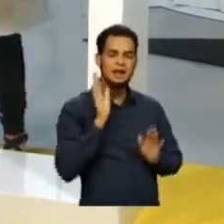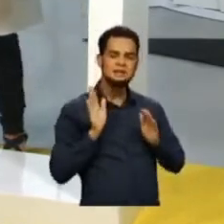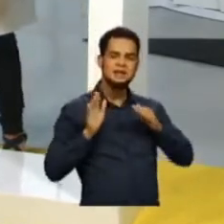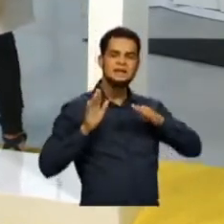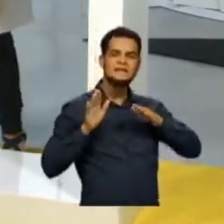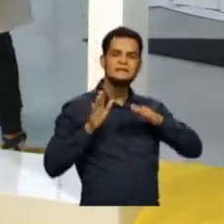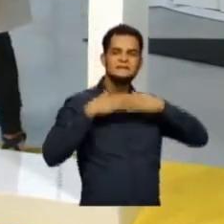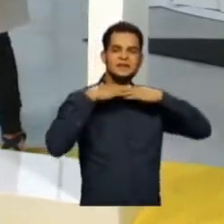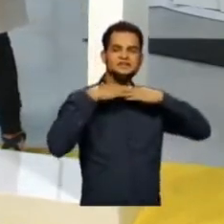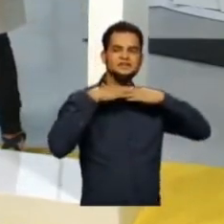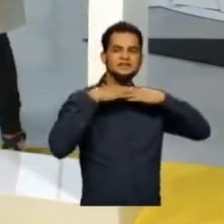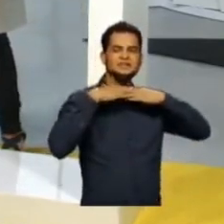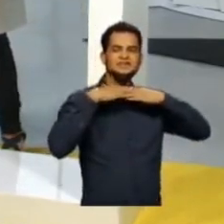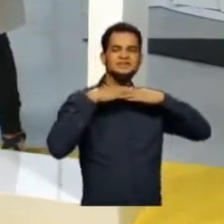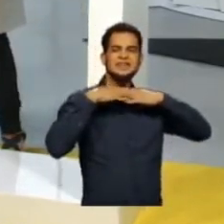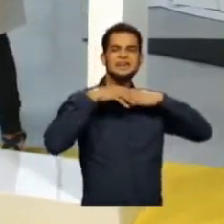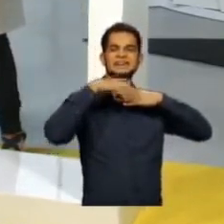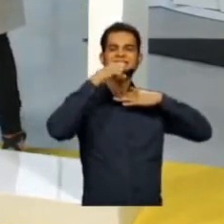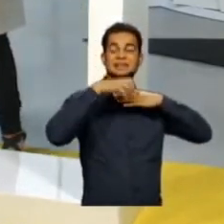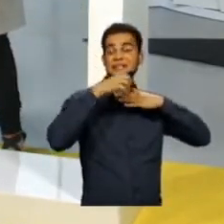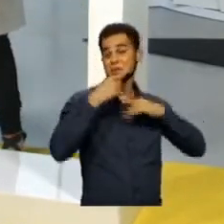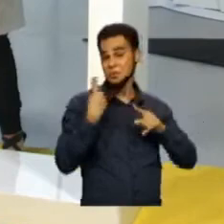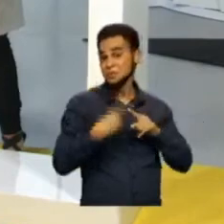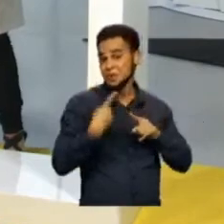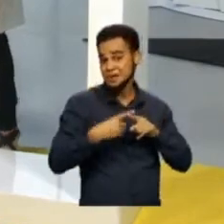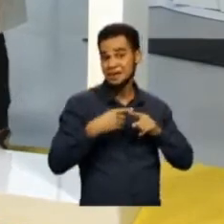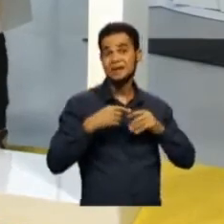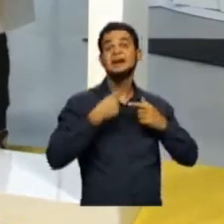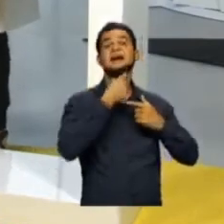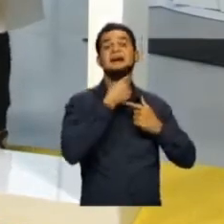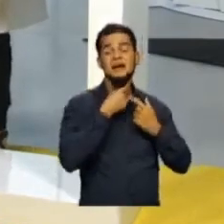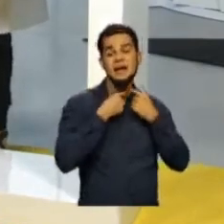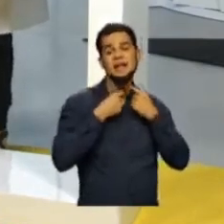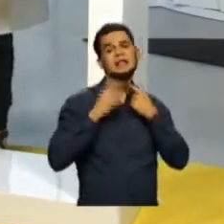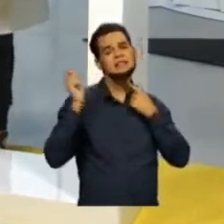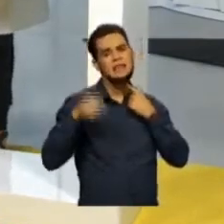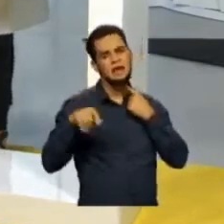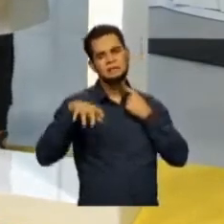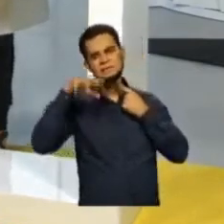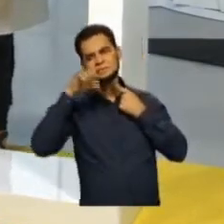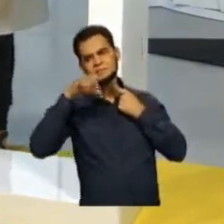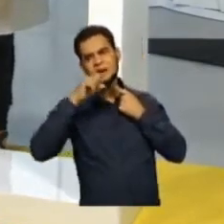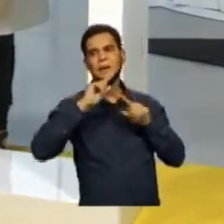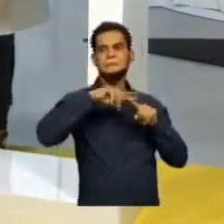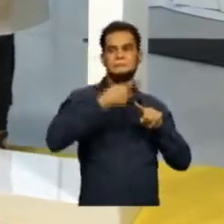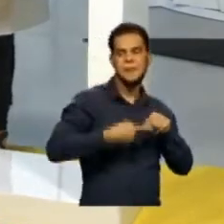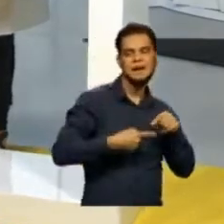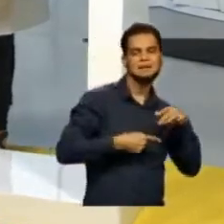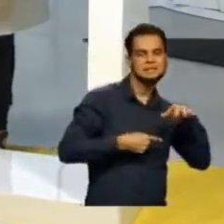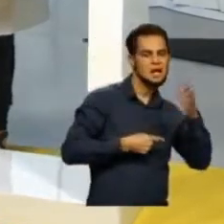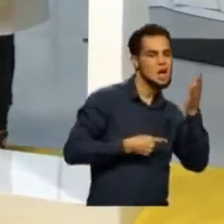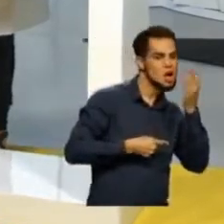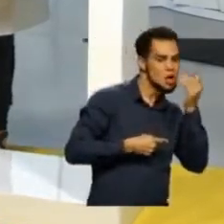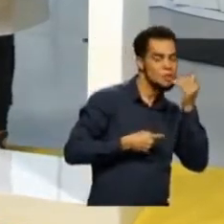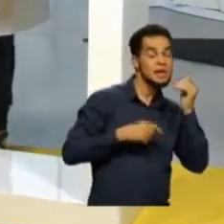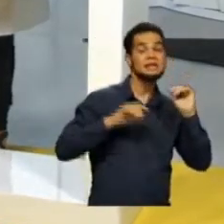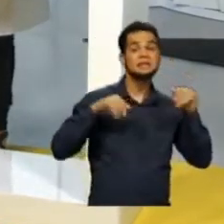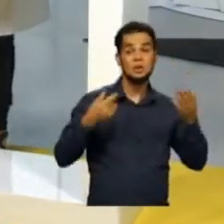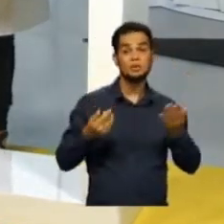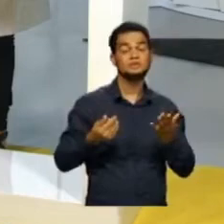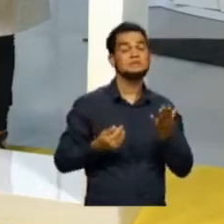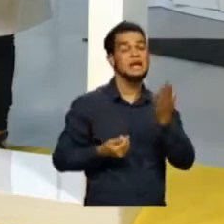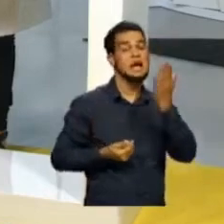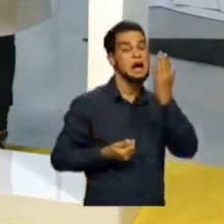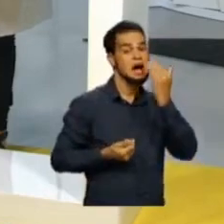que a faringe é um órgão comum aos dois, não é isso? Então, esse epiglote, ele tampa, na hora que você